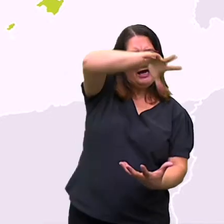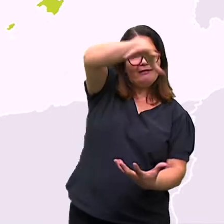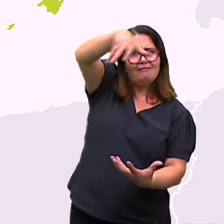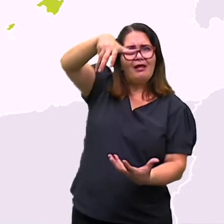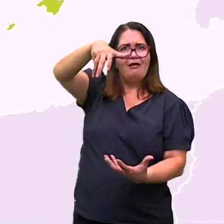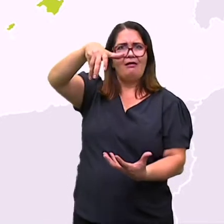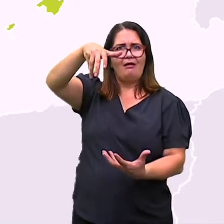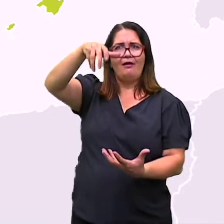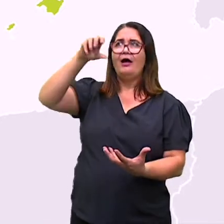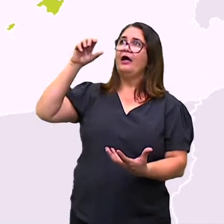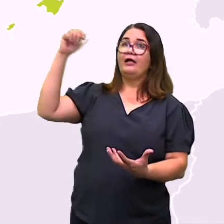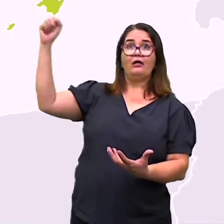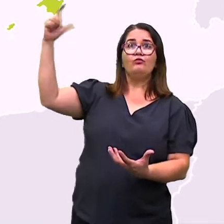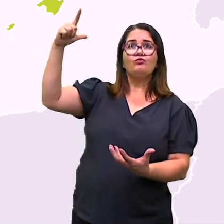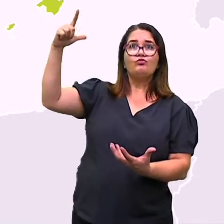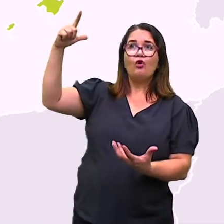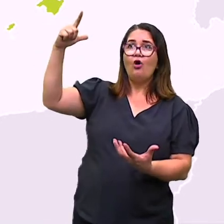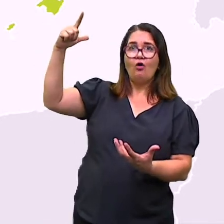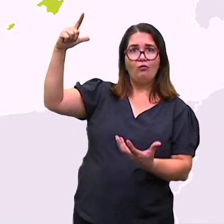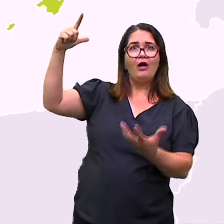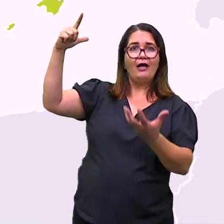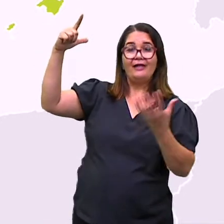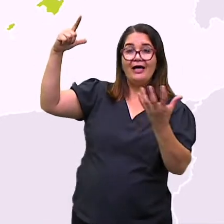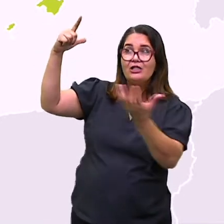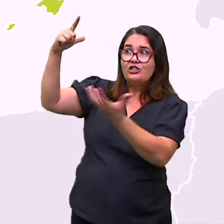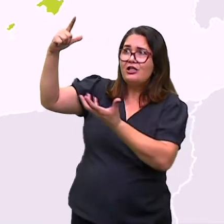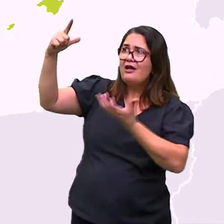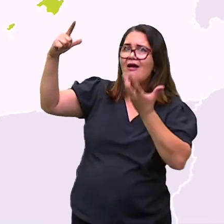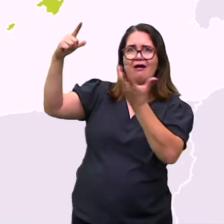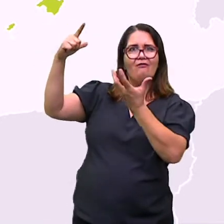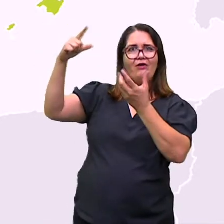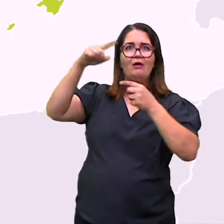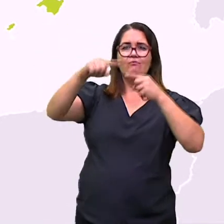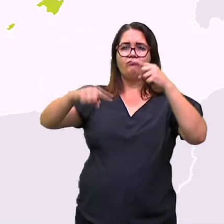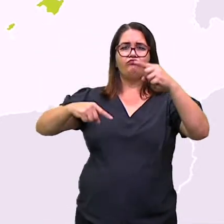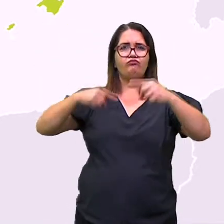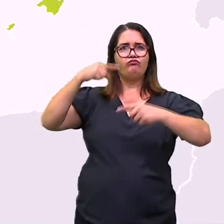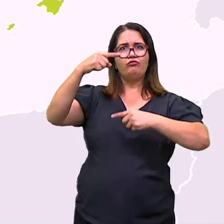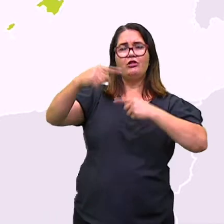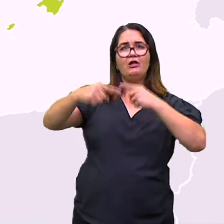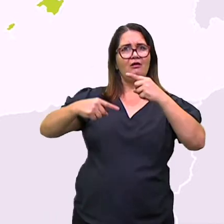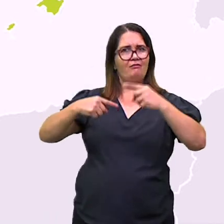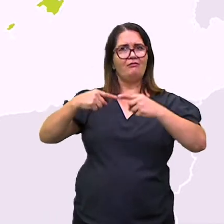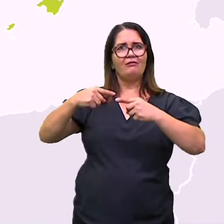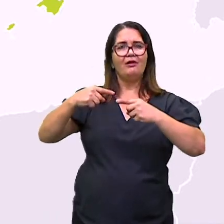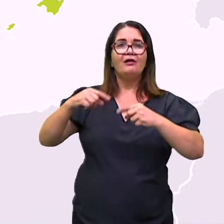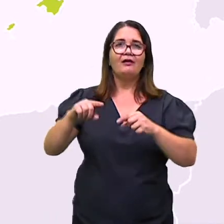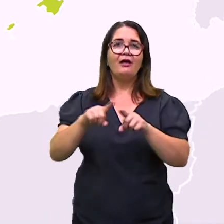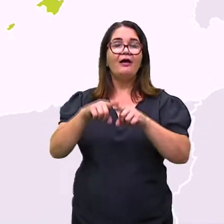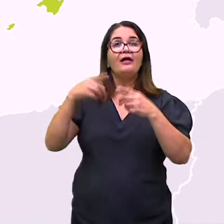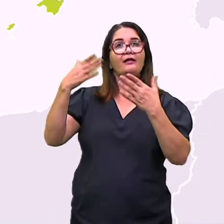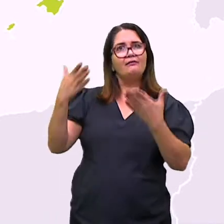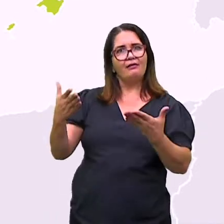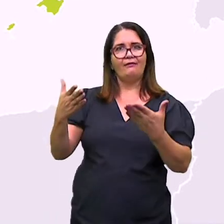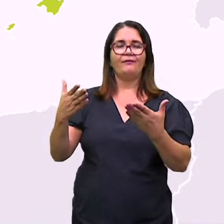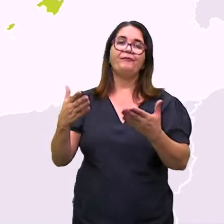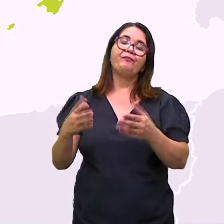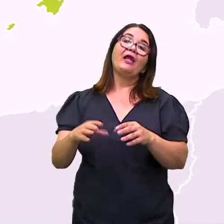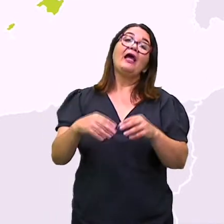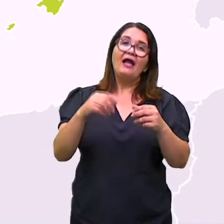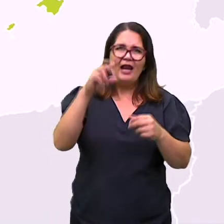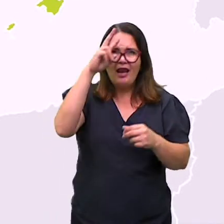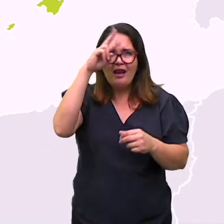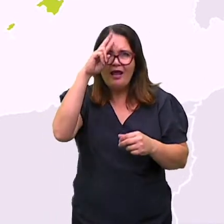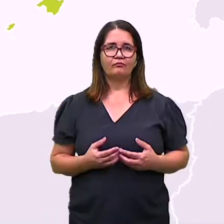não morrer na fogueira, ele teve que virar para a sociedade falar que ele estava mentindo, que ele tinha se